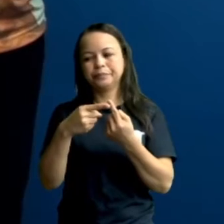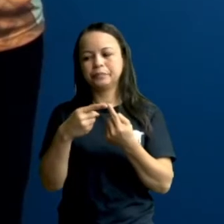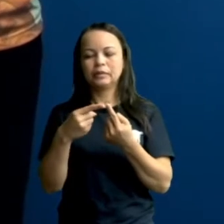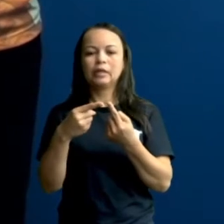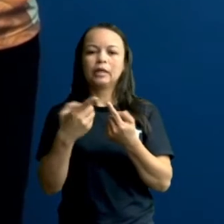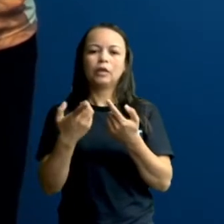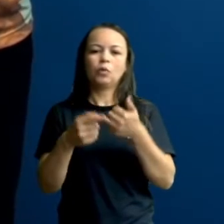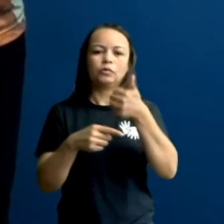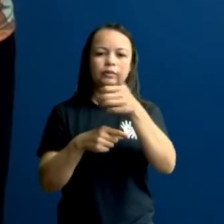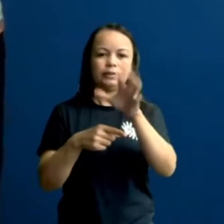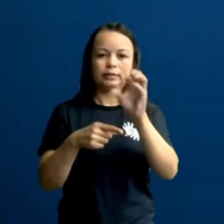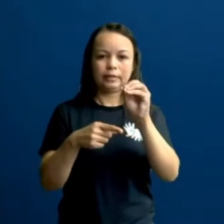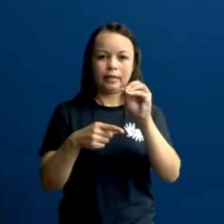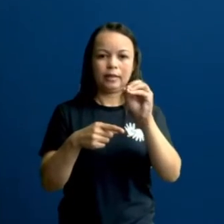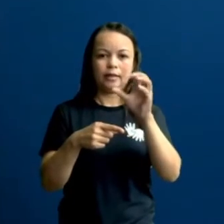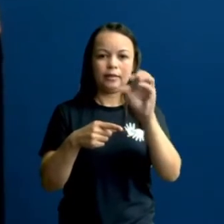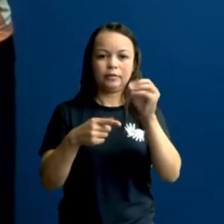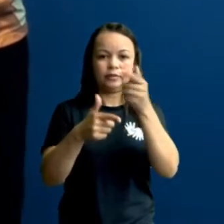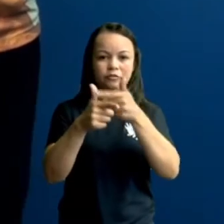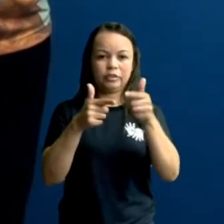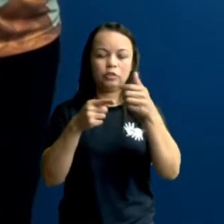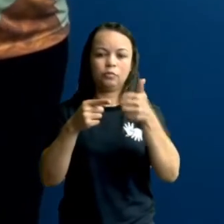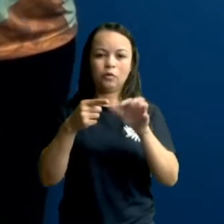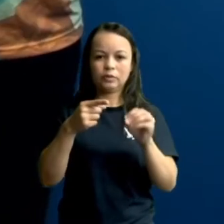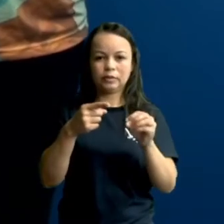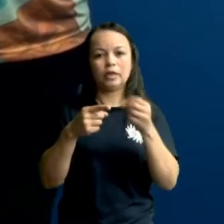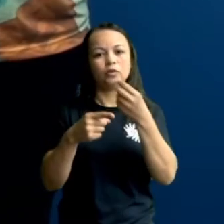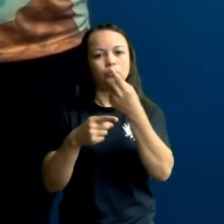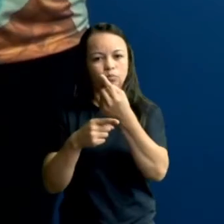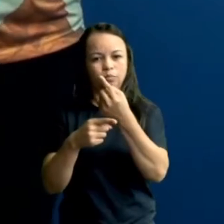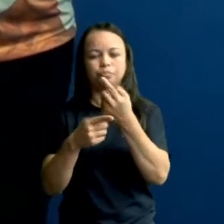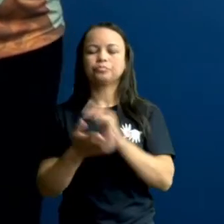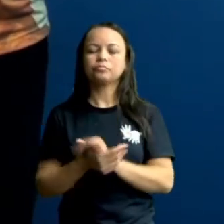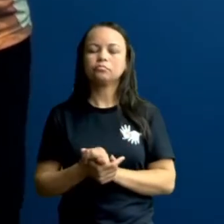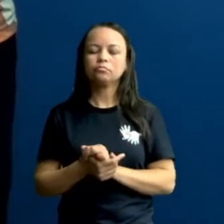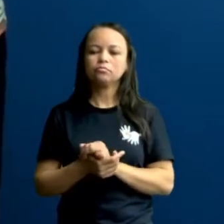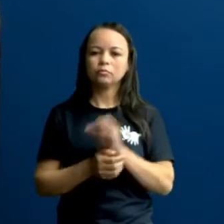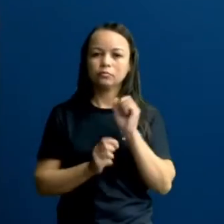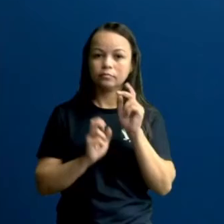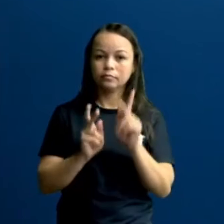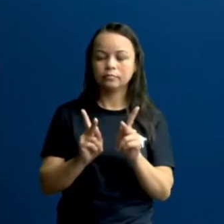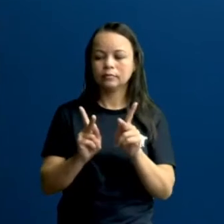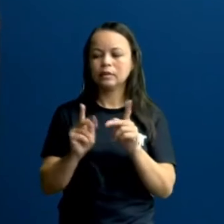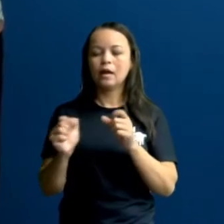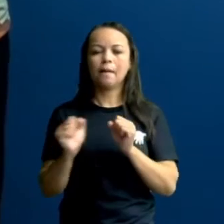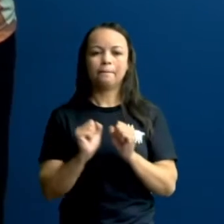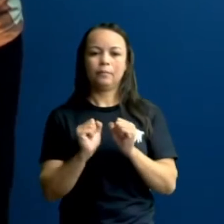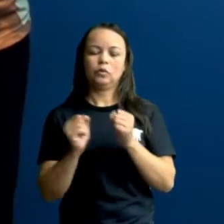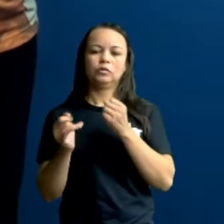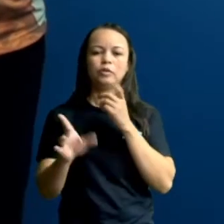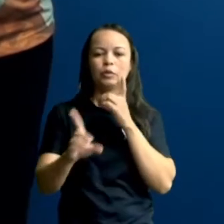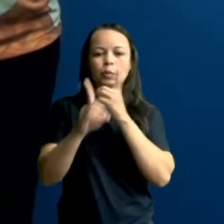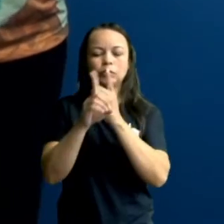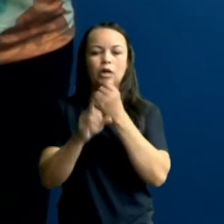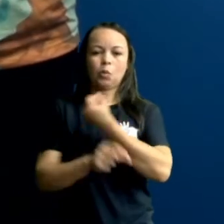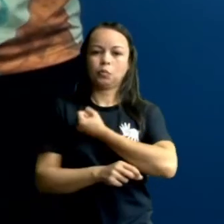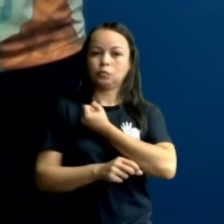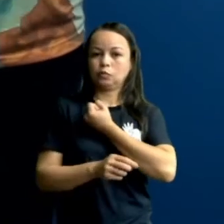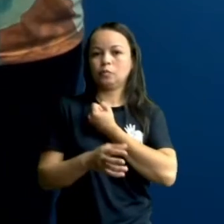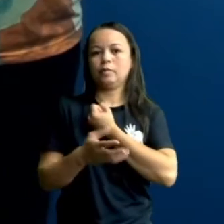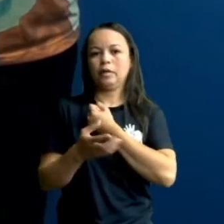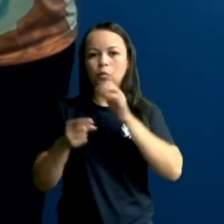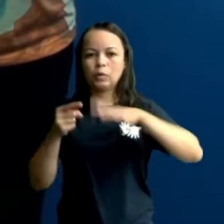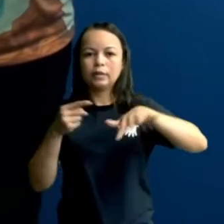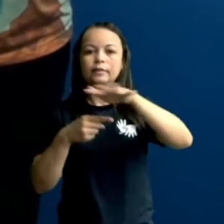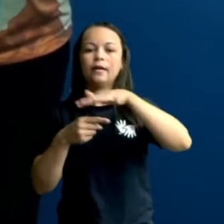100 dividido por 100, 1. Beleza? Tranquilo? Como eu disse, a gente pode encontrar um número inteiro como resultado na divisão da